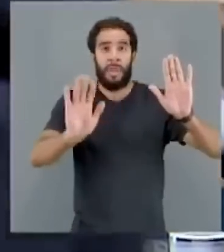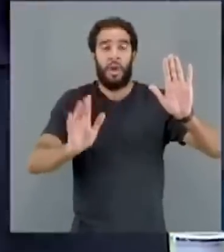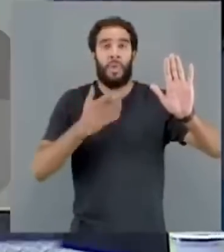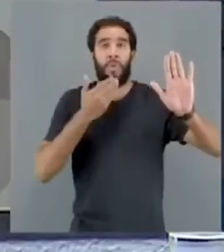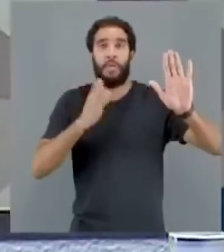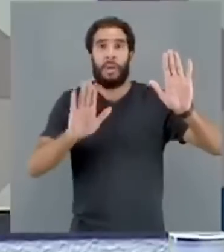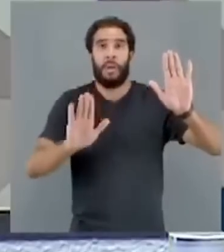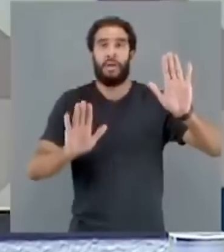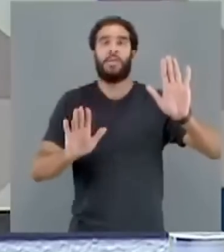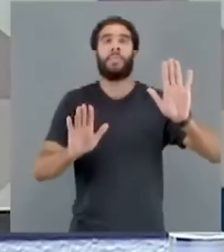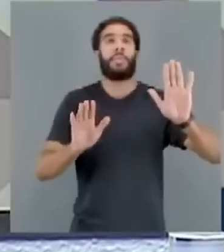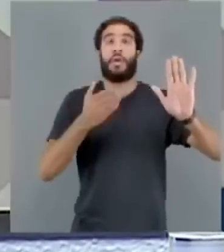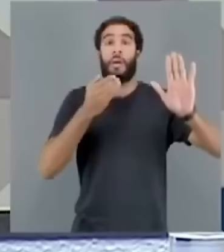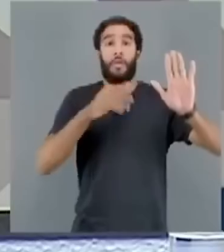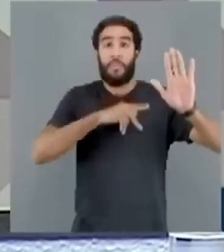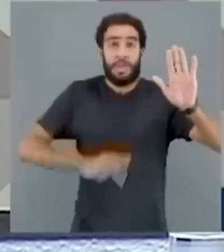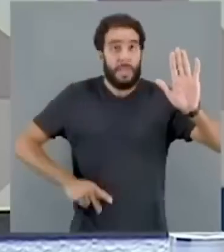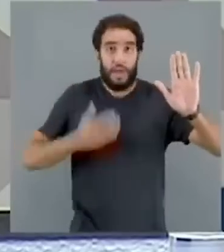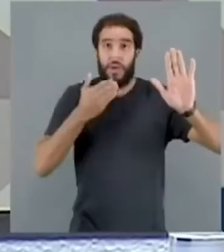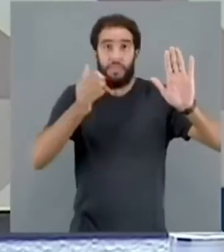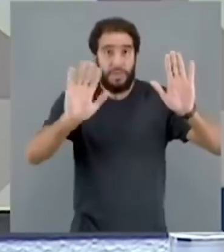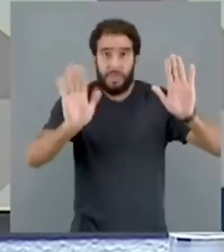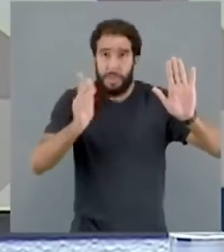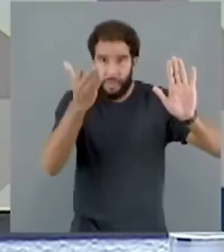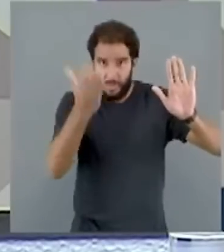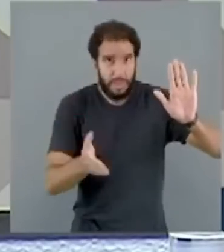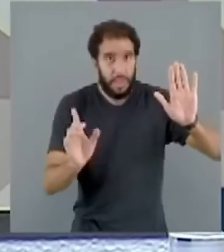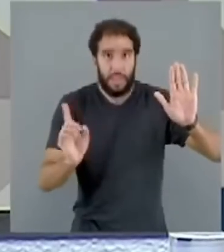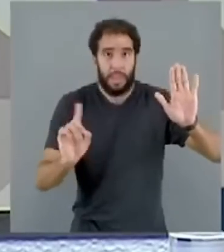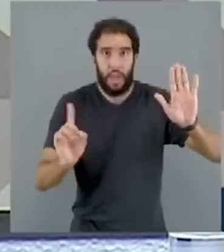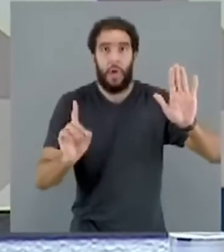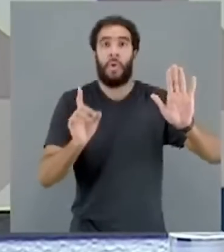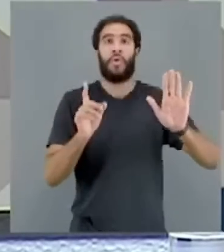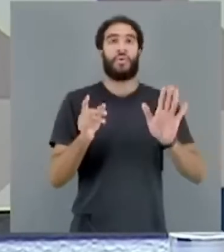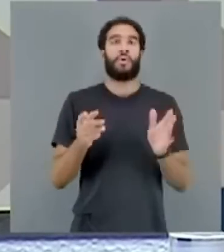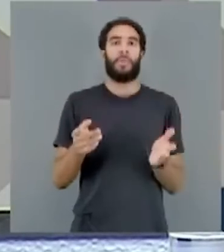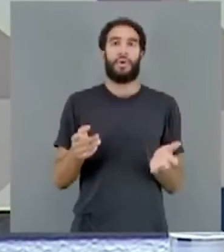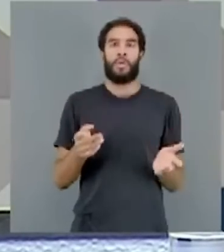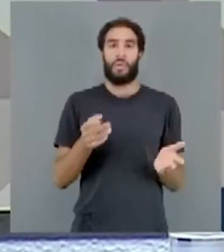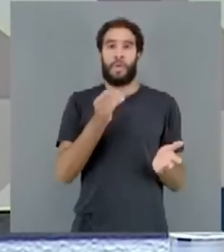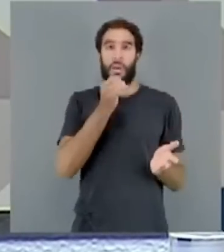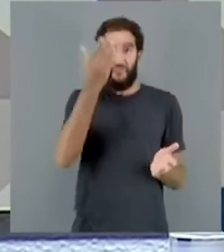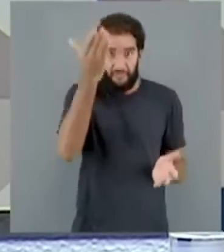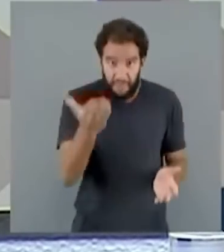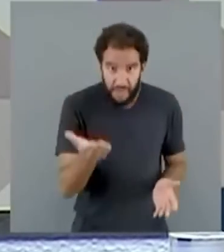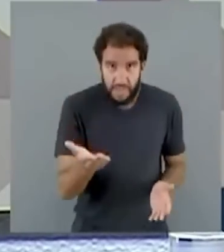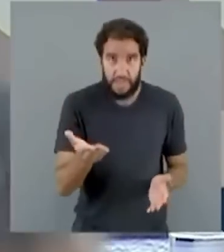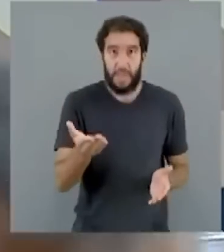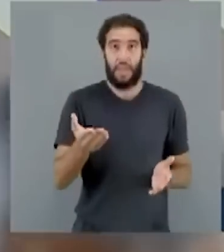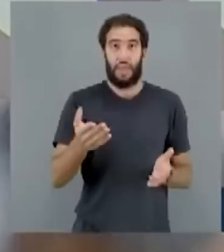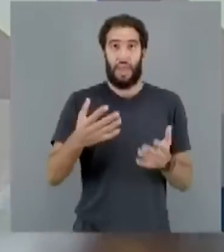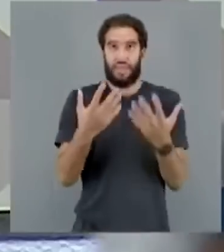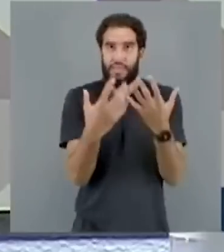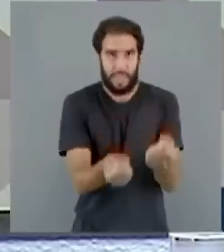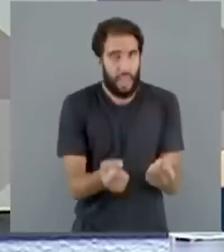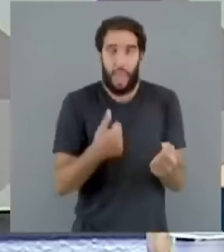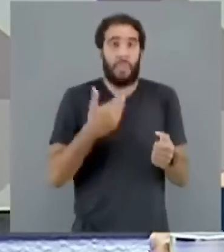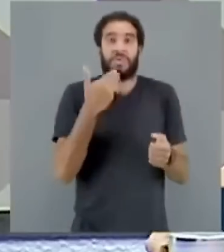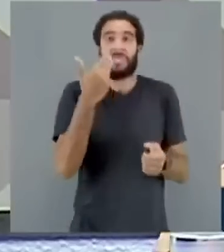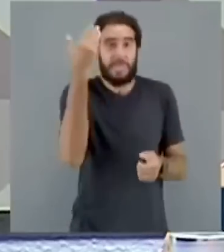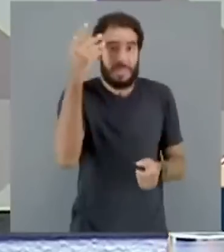passo a palavra. Eu não solicitei a vossa excelência que fosse a vossa excelência deferir o indeferido. Nesse caso,